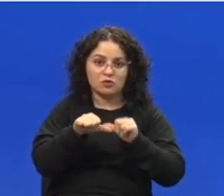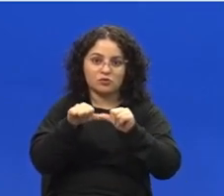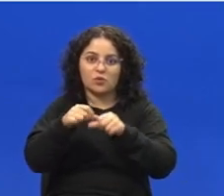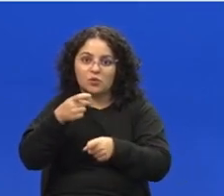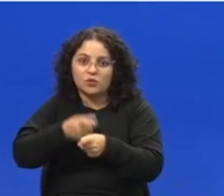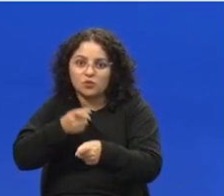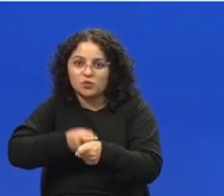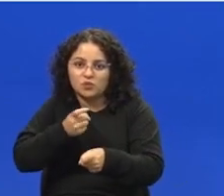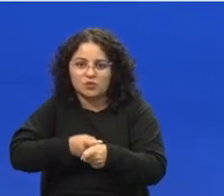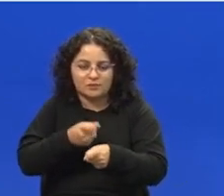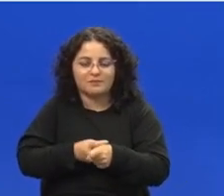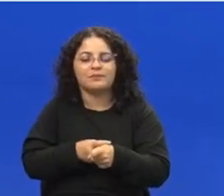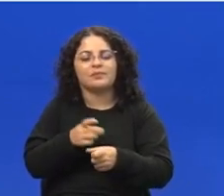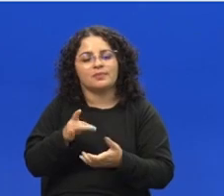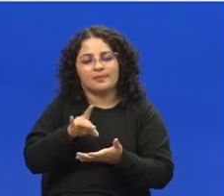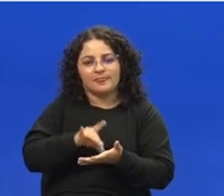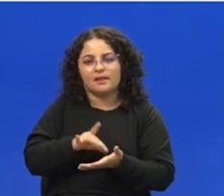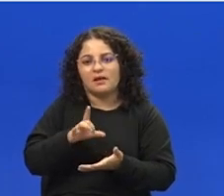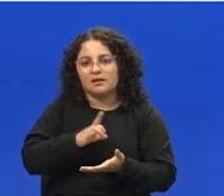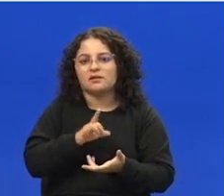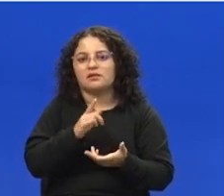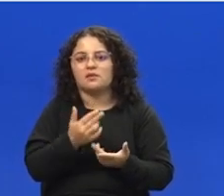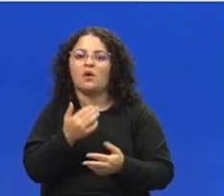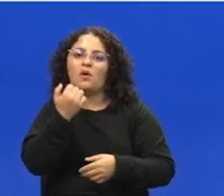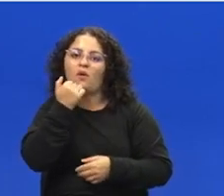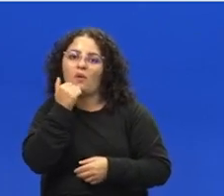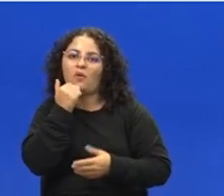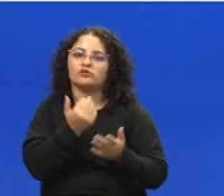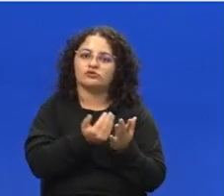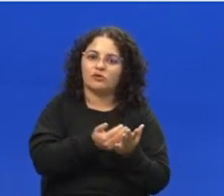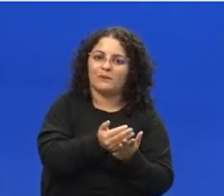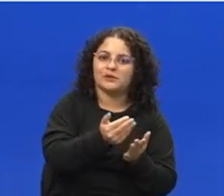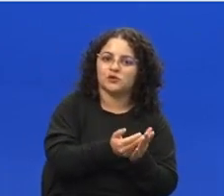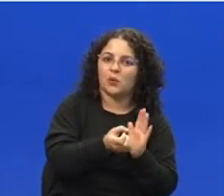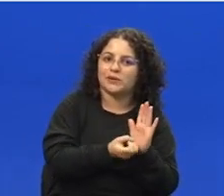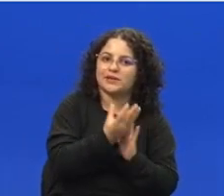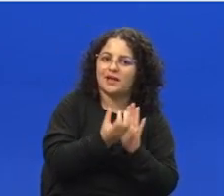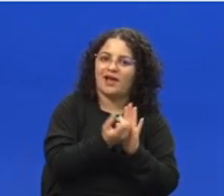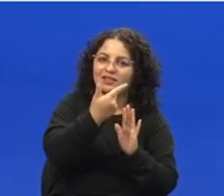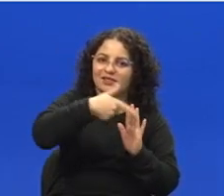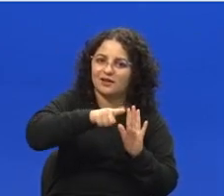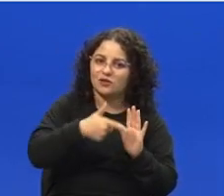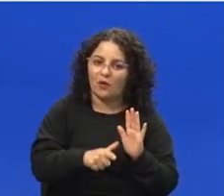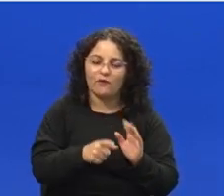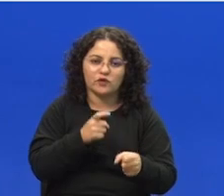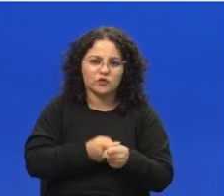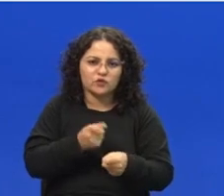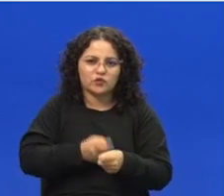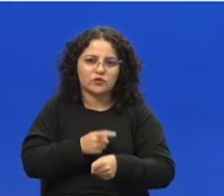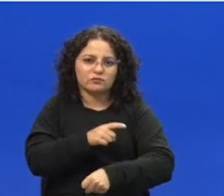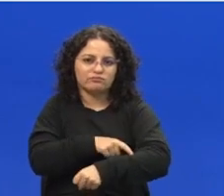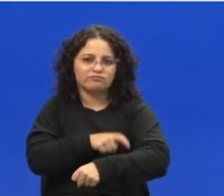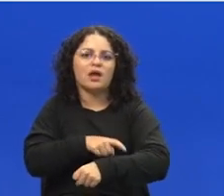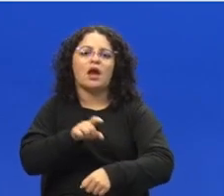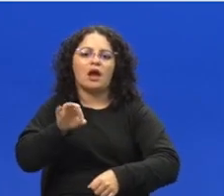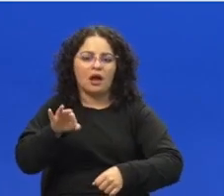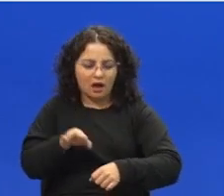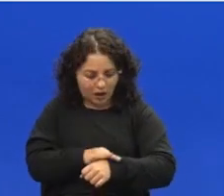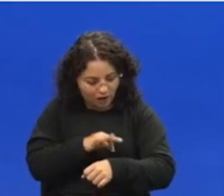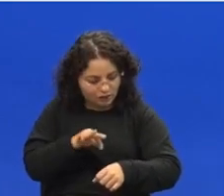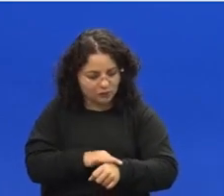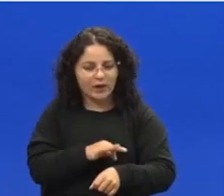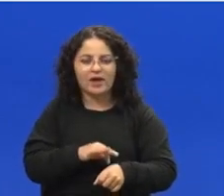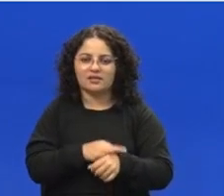duro, onde eu tenho de fato as propriedades do osso sendo formadas novamente, dando dureza e sustentabilidade para o